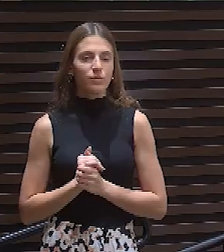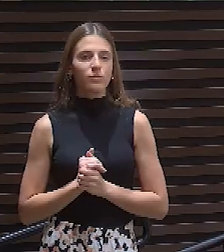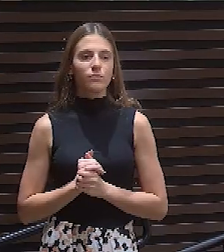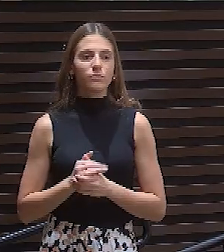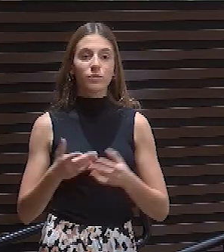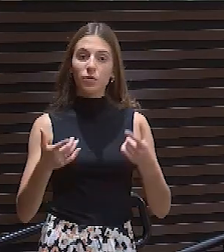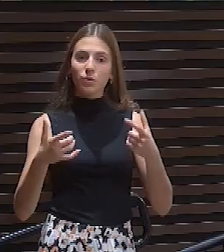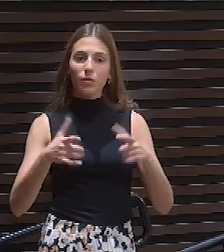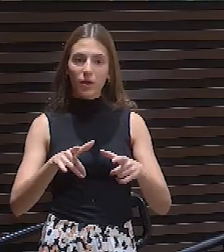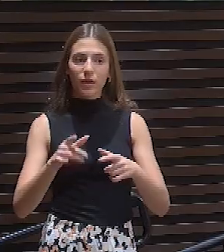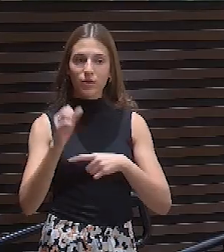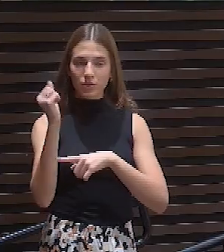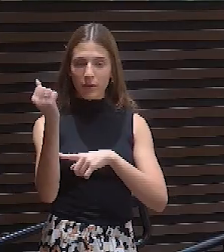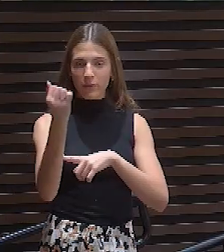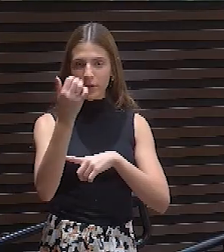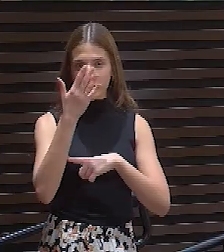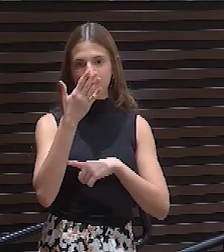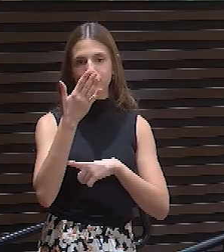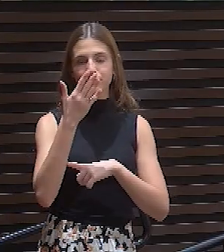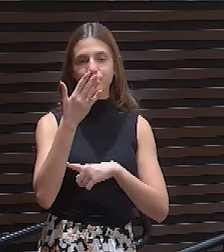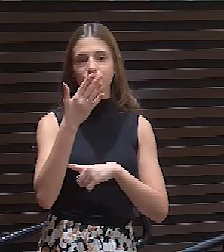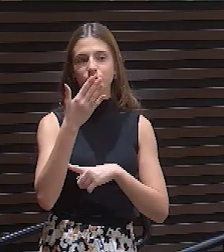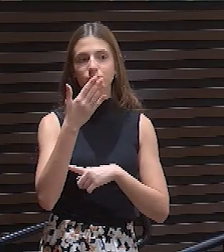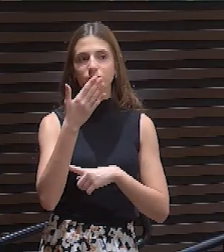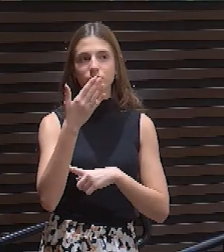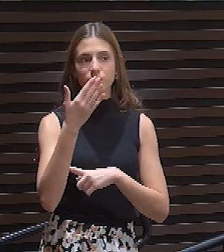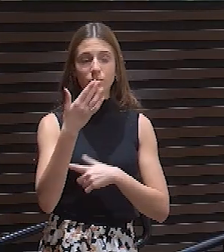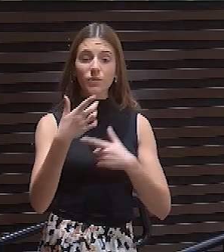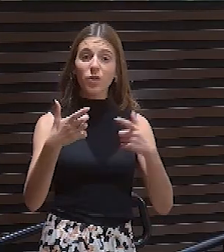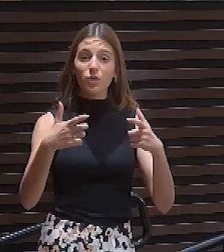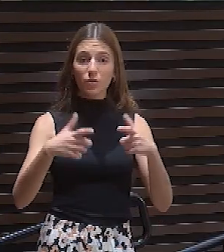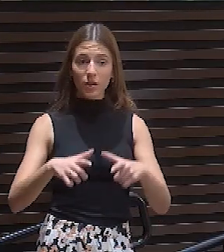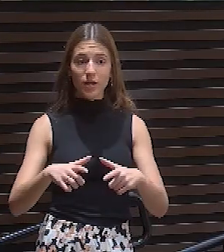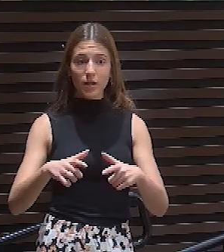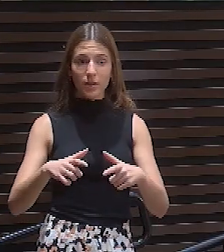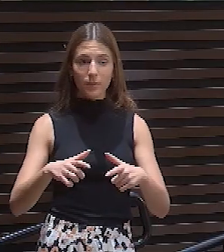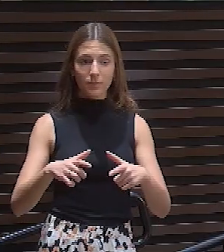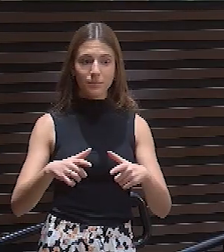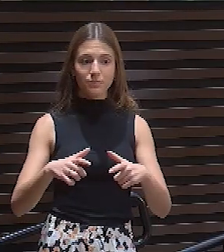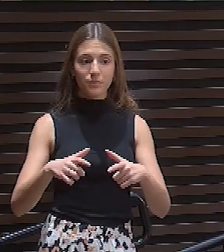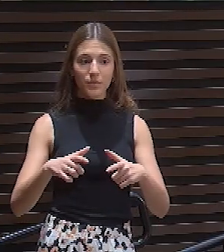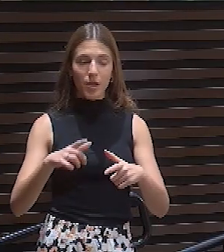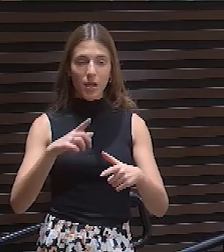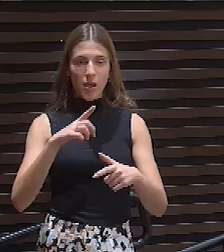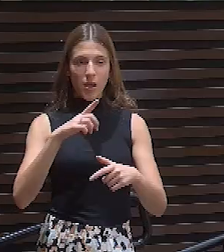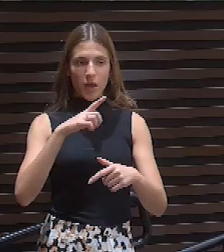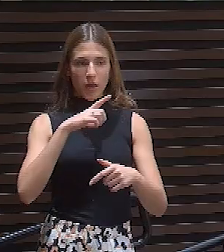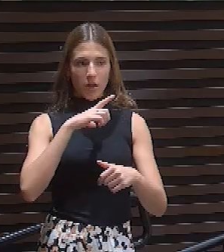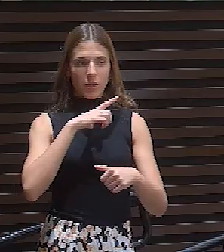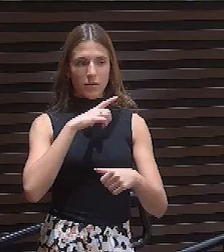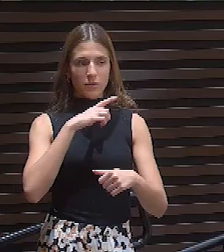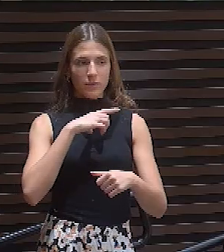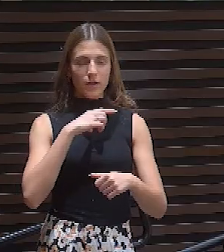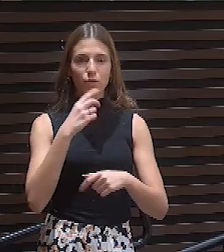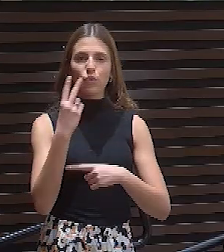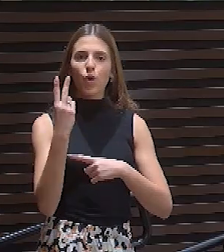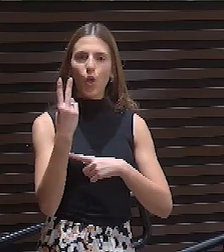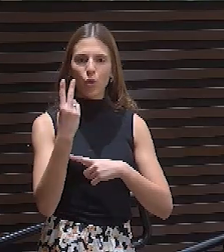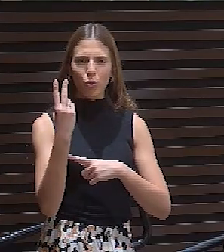um lugar de revelação. Ali se ergueram duas coleções de